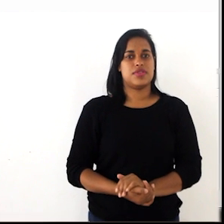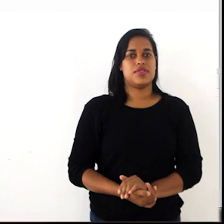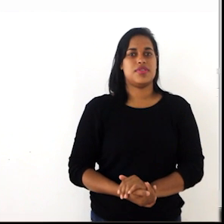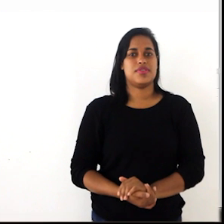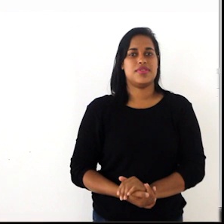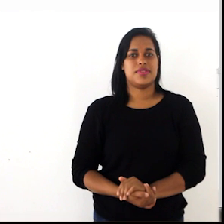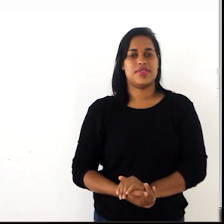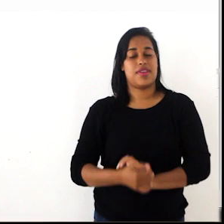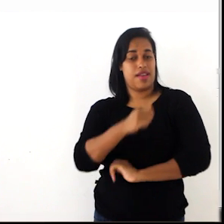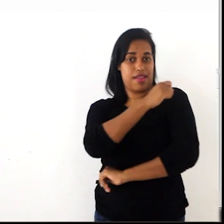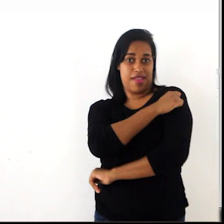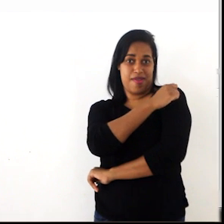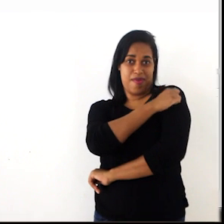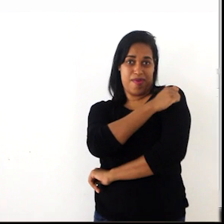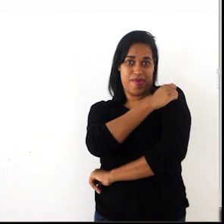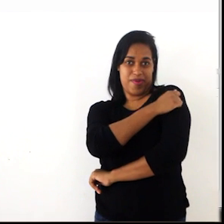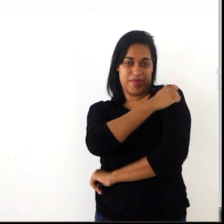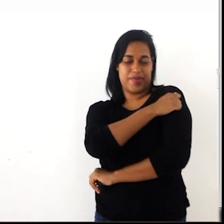Aluno.